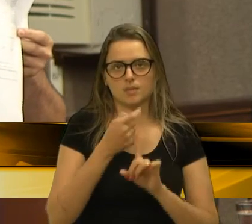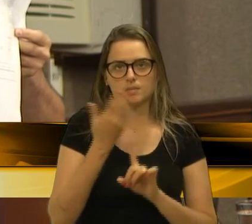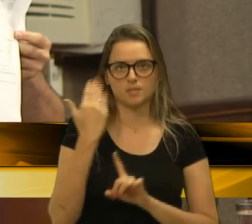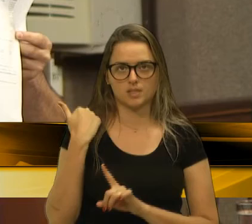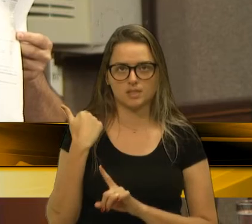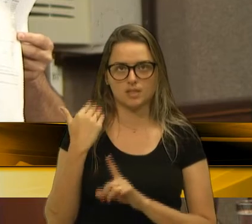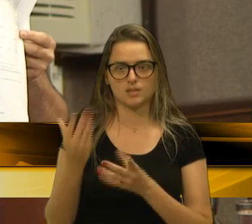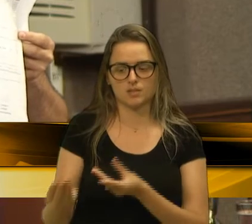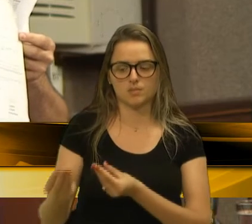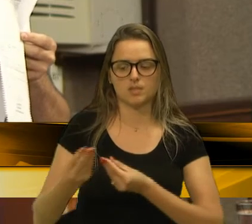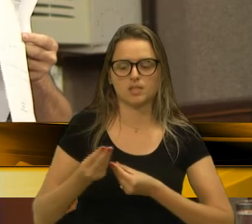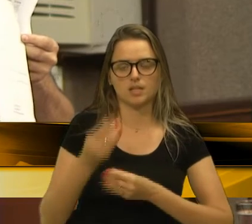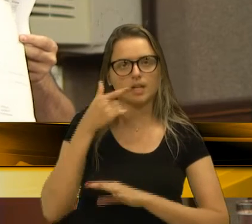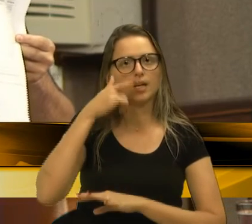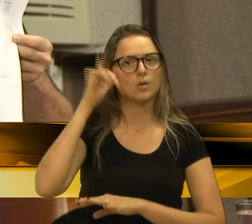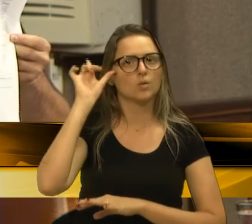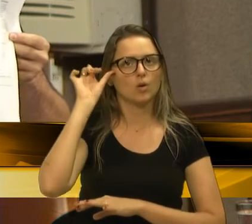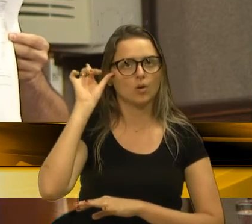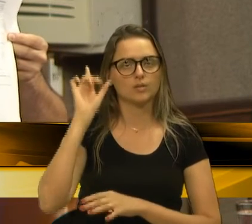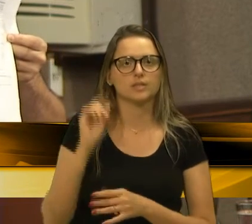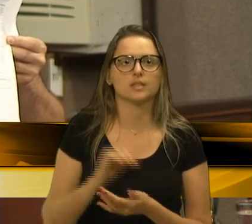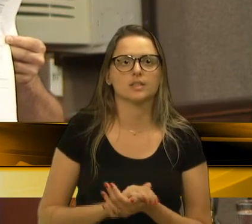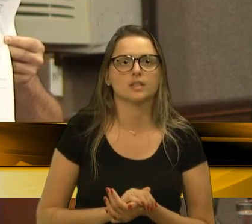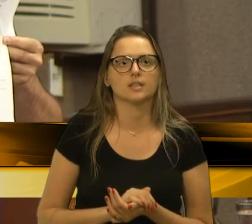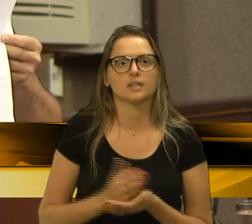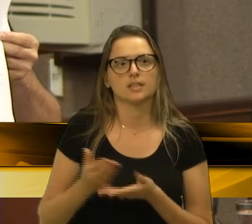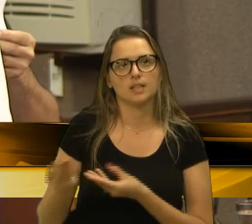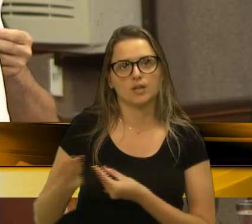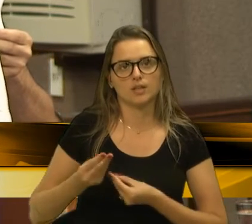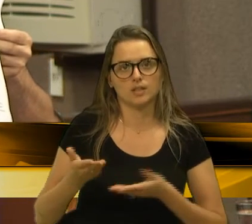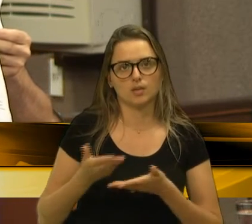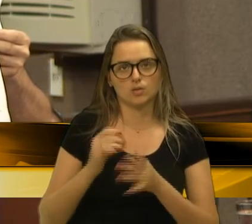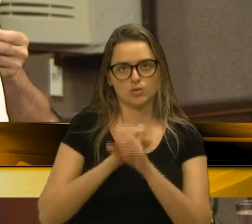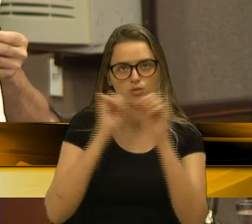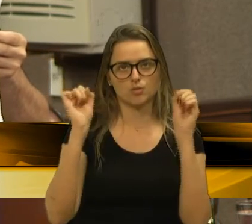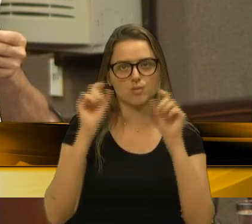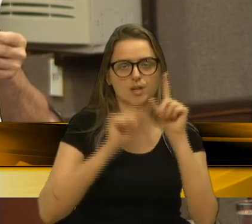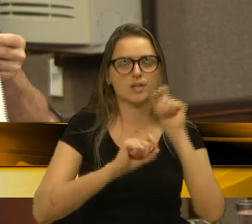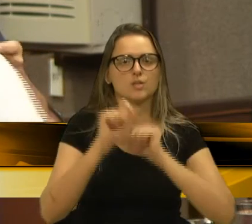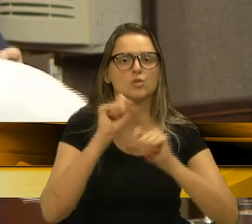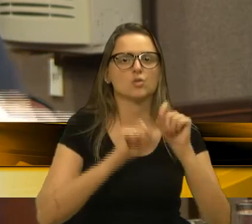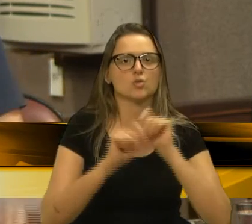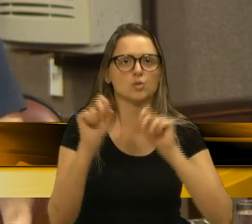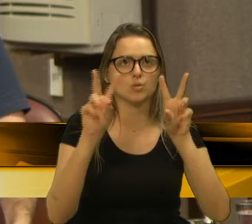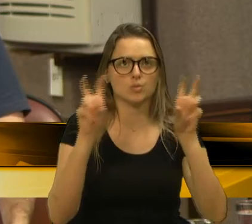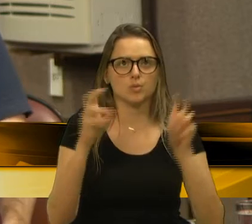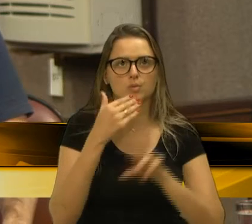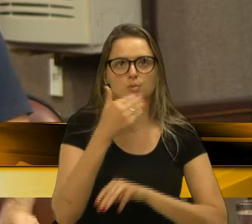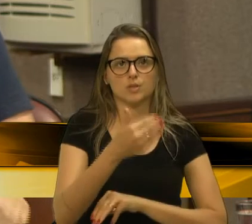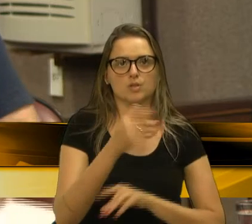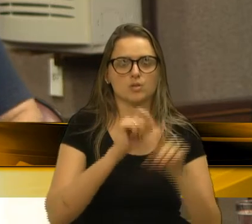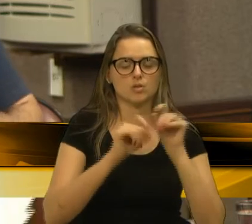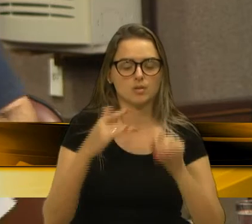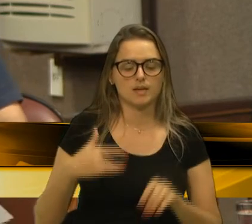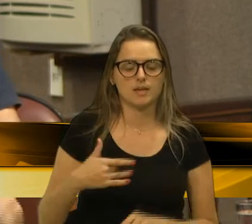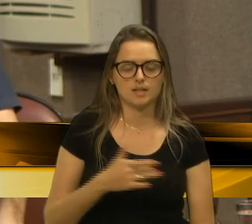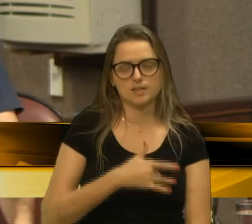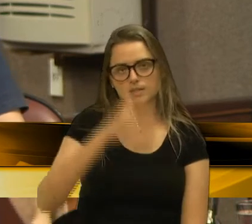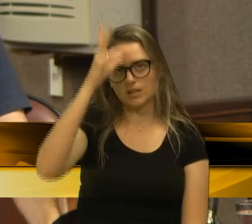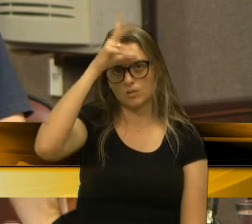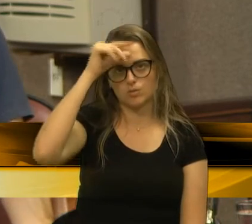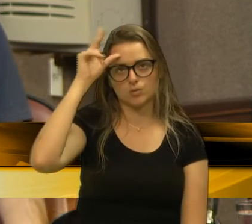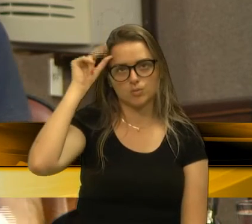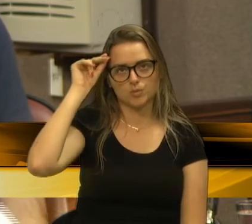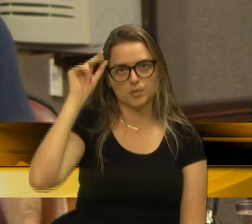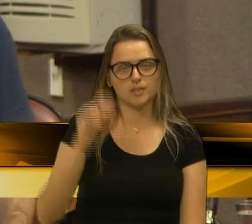chegou ontem aqui na Câmara e no meu gabinete chegou agora de manhã, referente à saúde pública do nosso município.